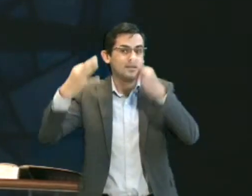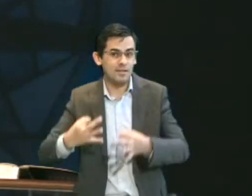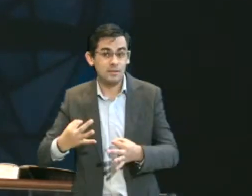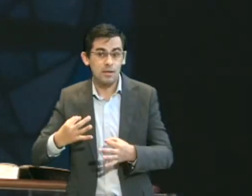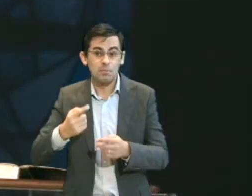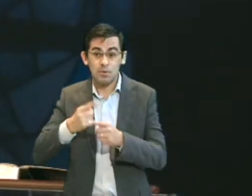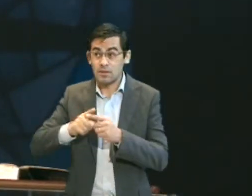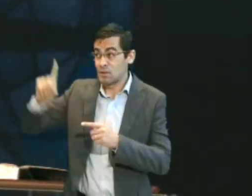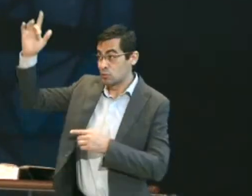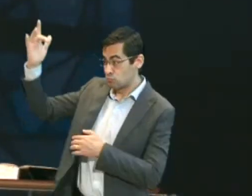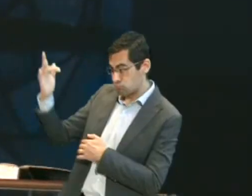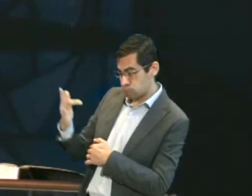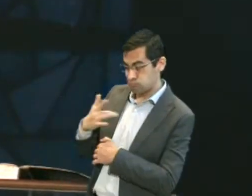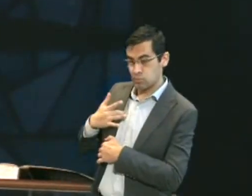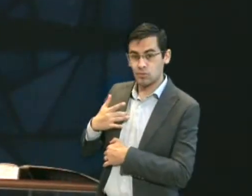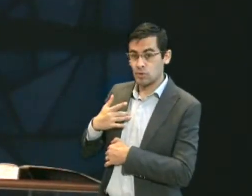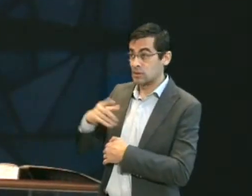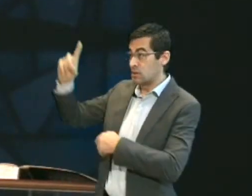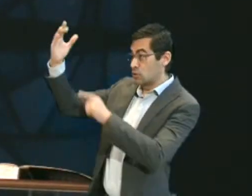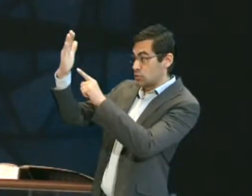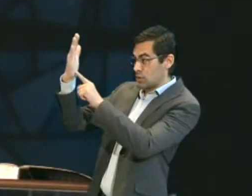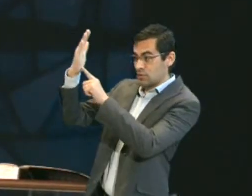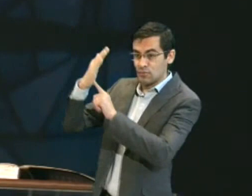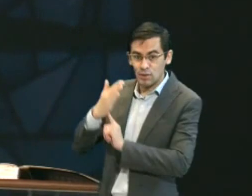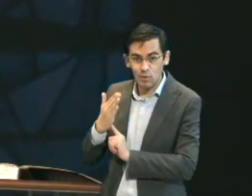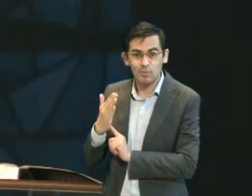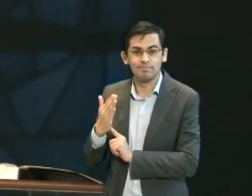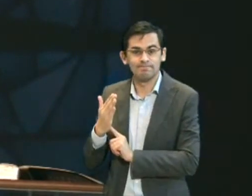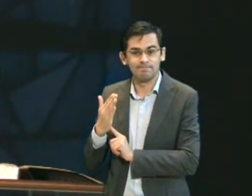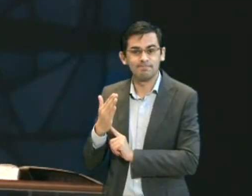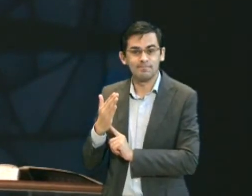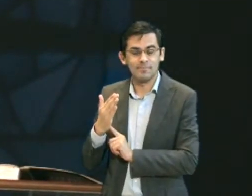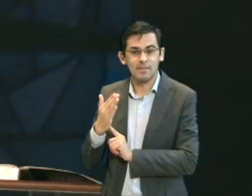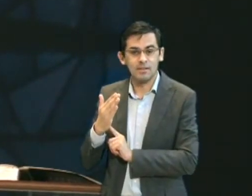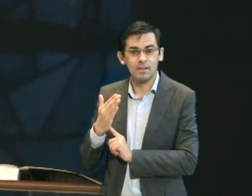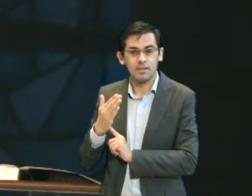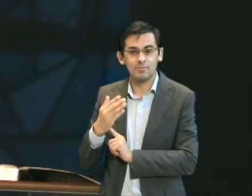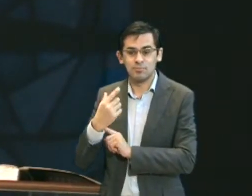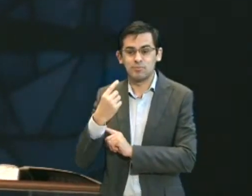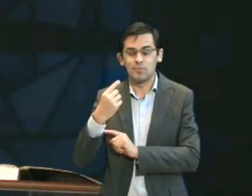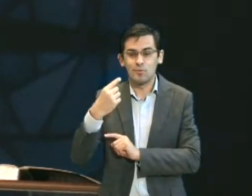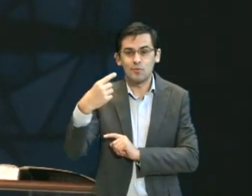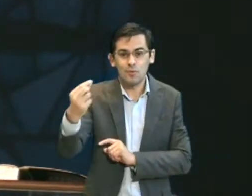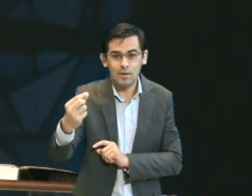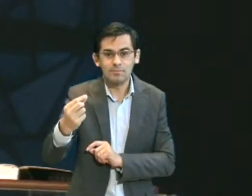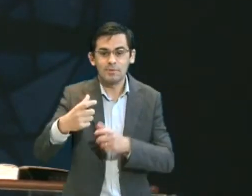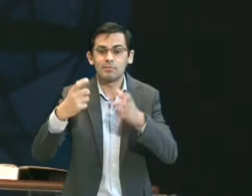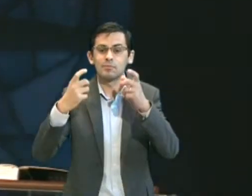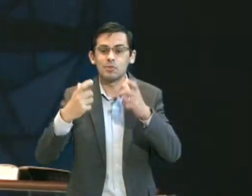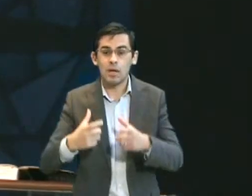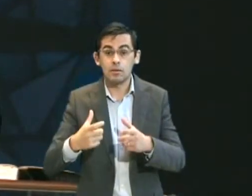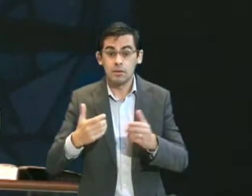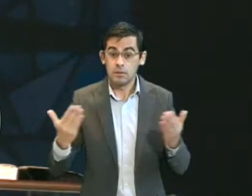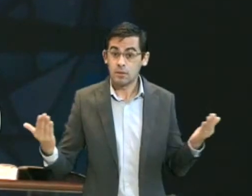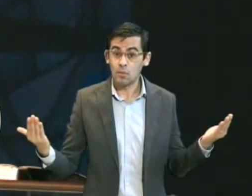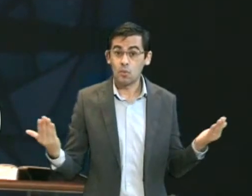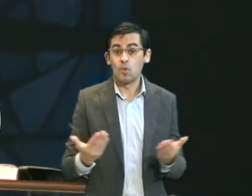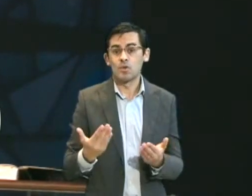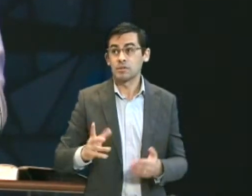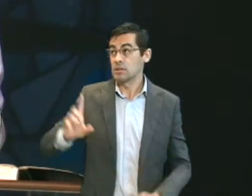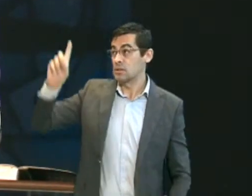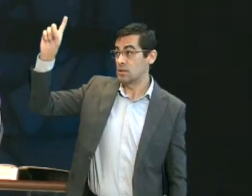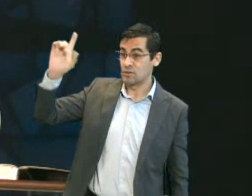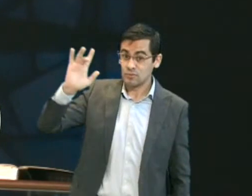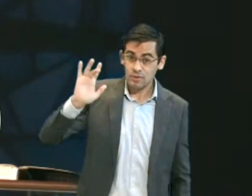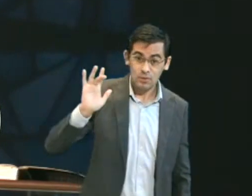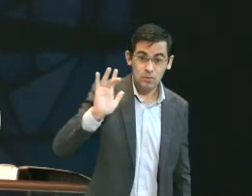o tocou, o Senhor se revelou a ele, e ele sai daquele lugar. Hoje Deus vai te tocar em